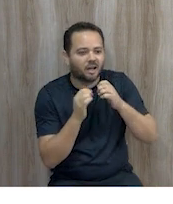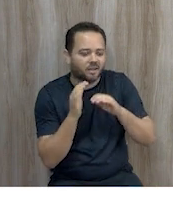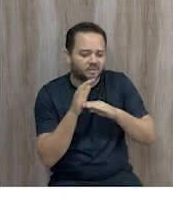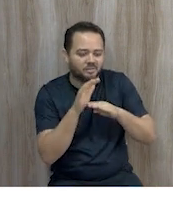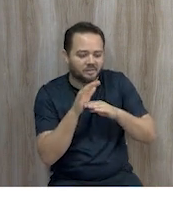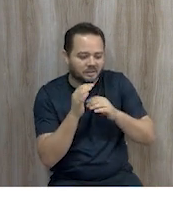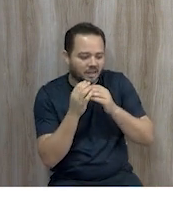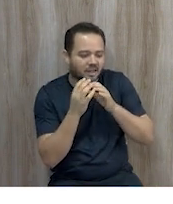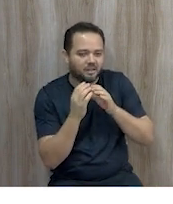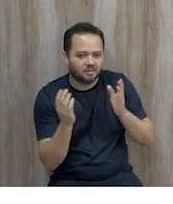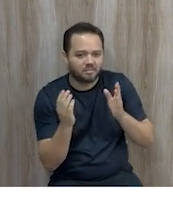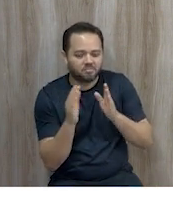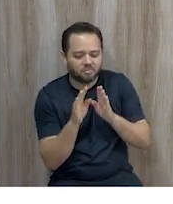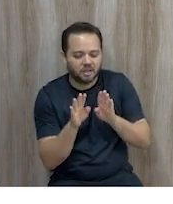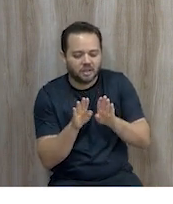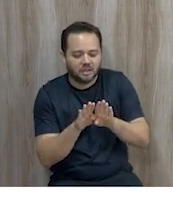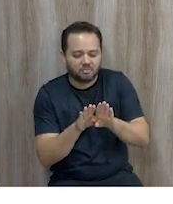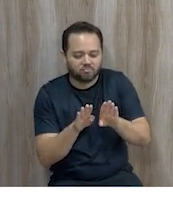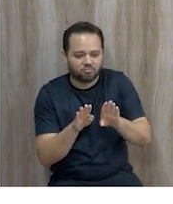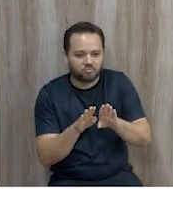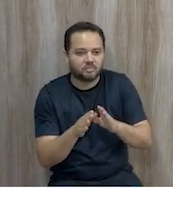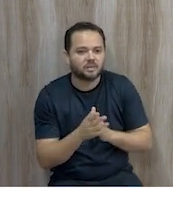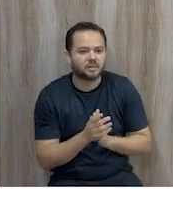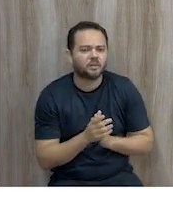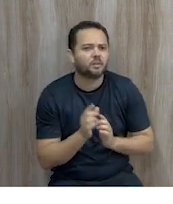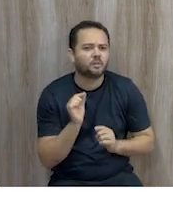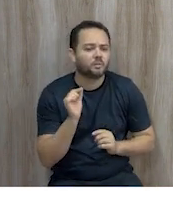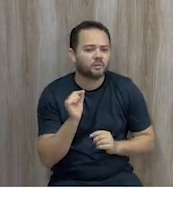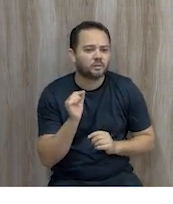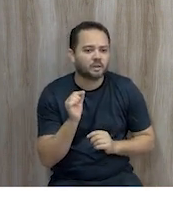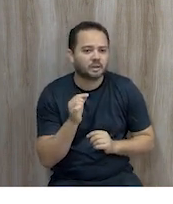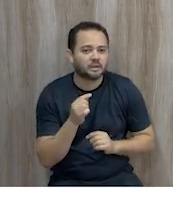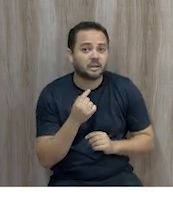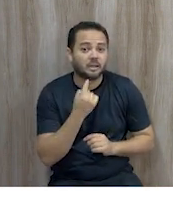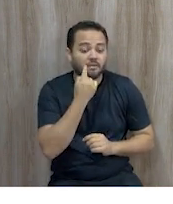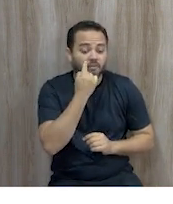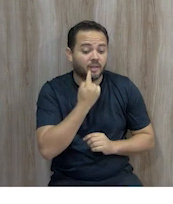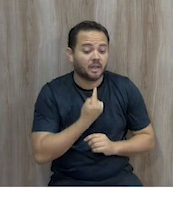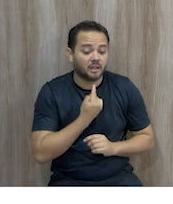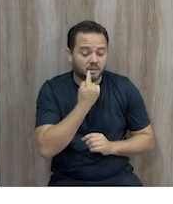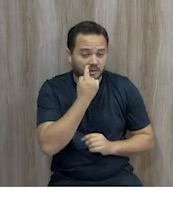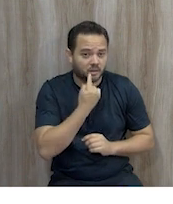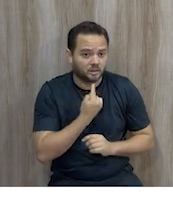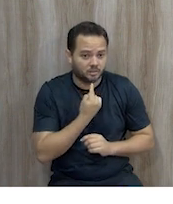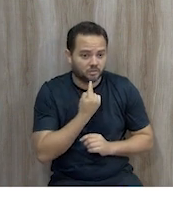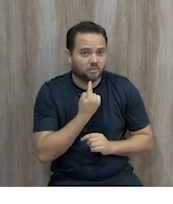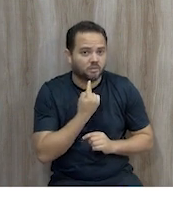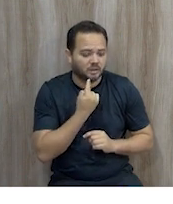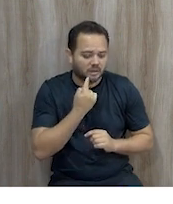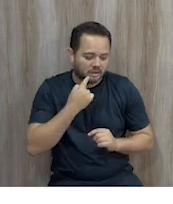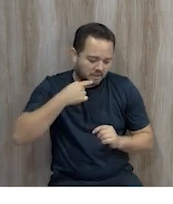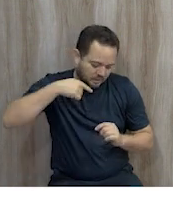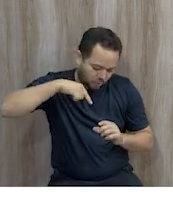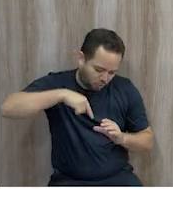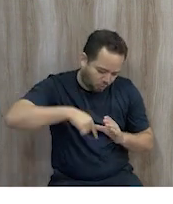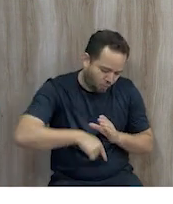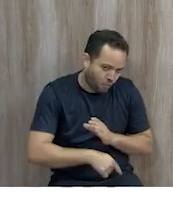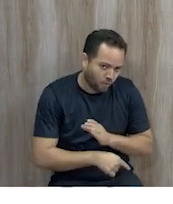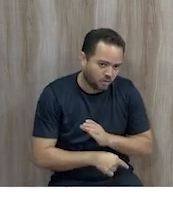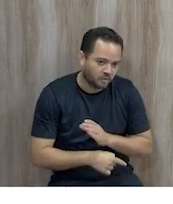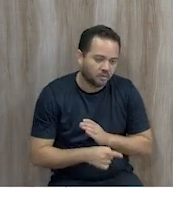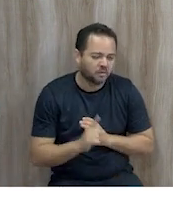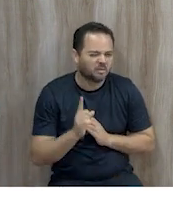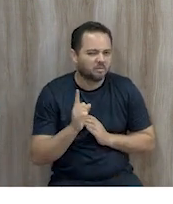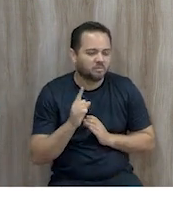as incisões vista. Tá? Seriam essas incisões verticais que não vão chegar lá na papila, elas vão ficar mais